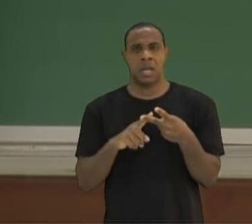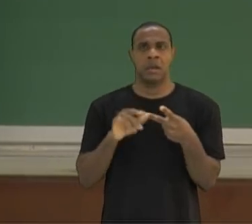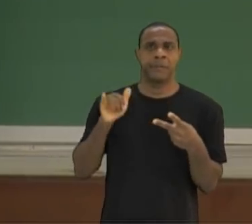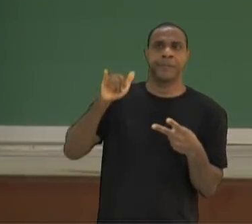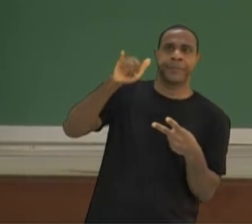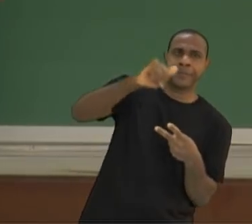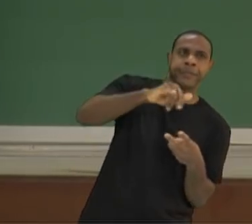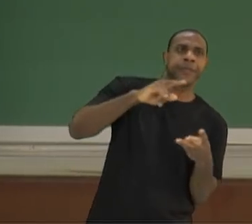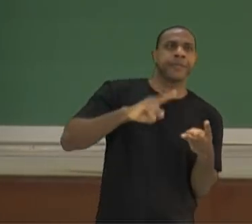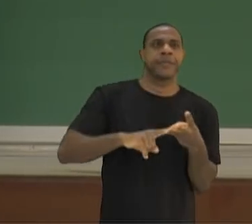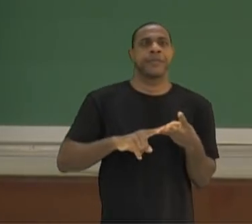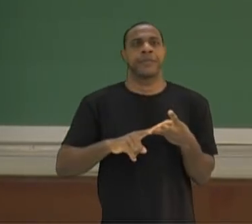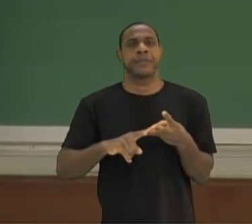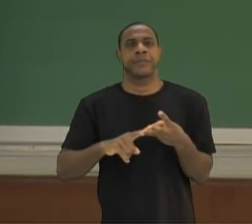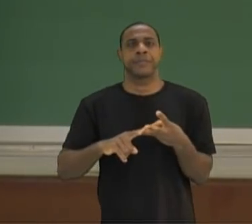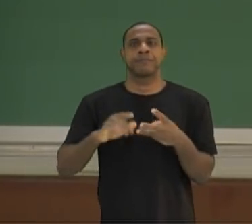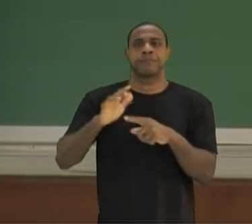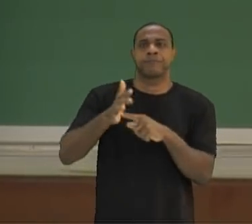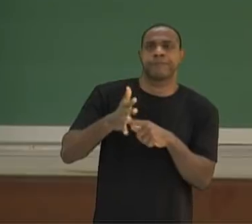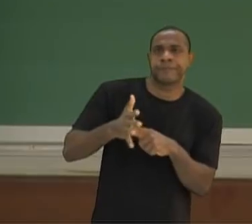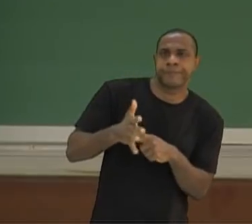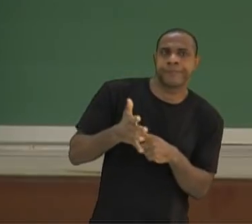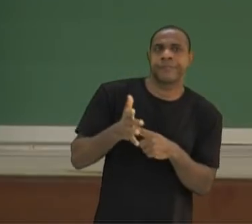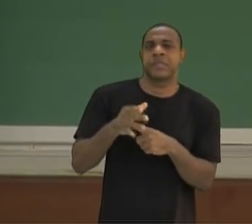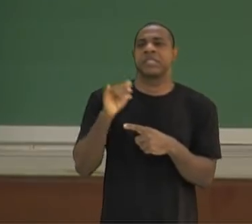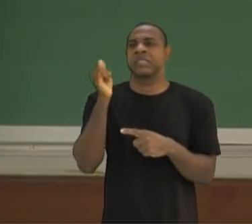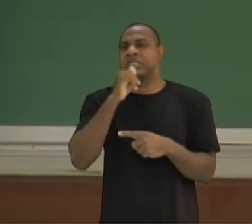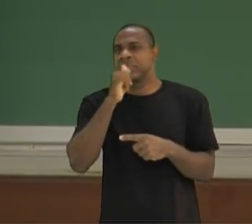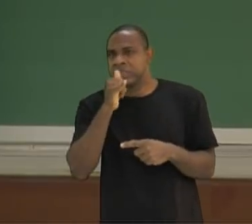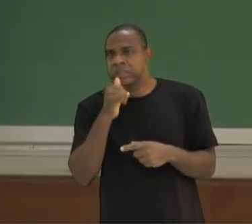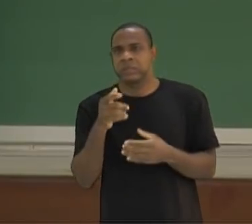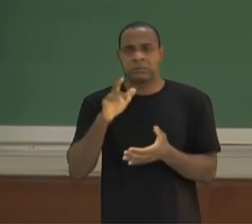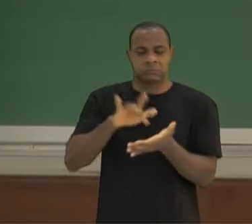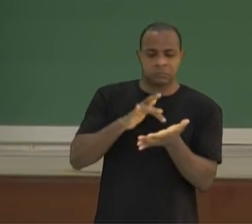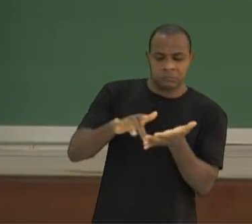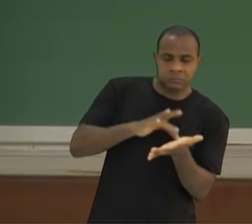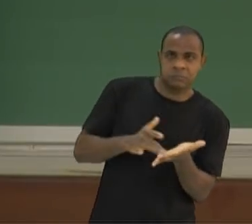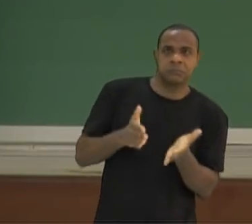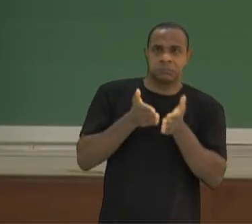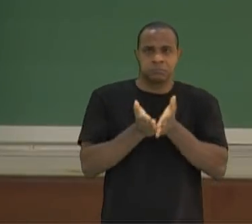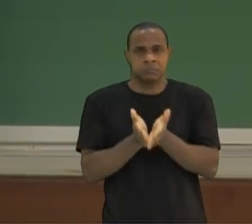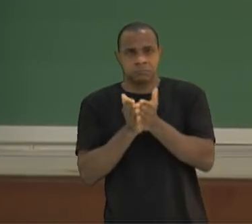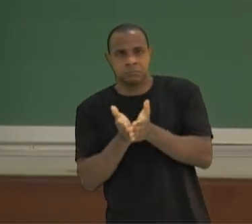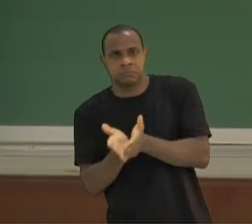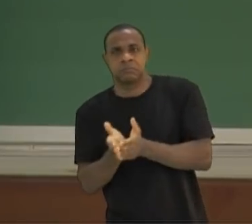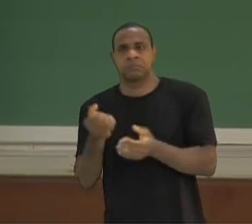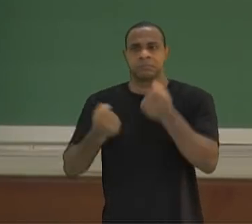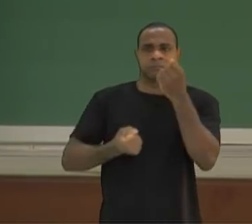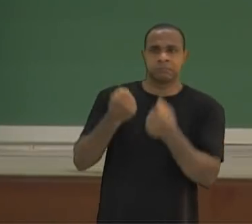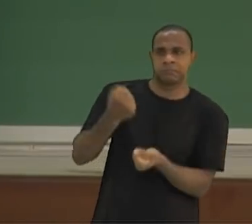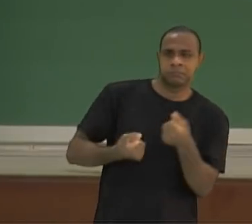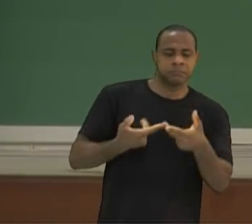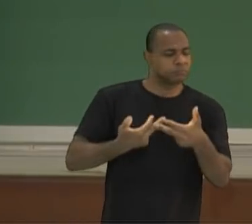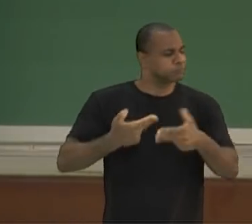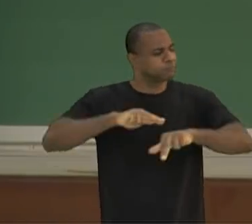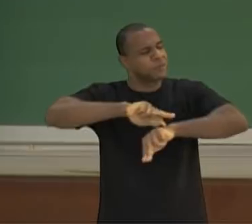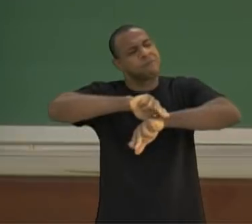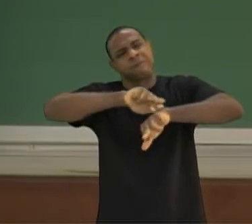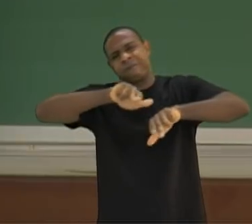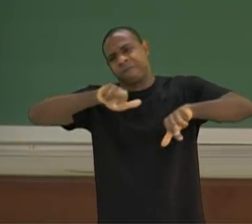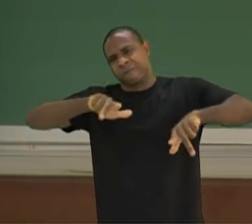aviões, equipamentos elétricos, eletrônicos, navios, automóveis e tudo que vocês imaginarem aí